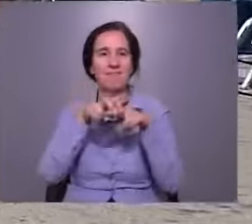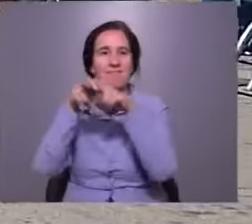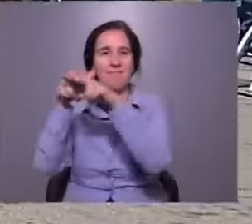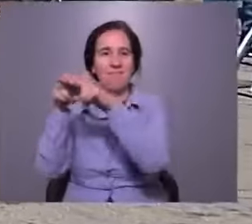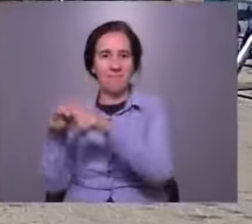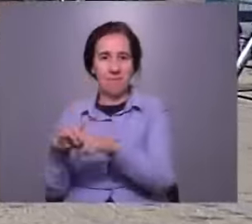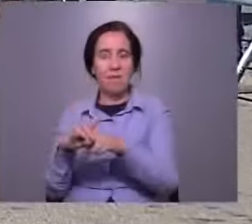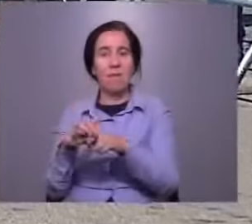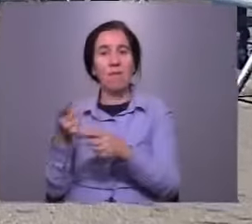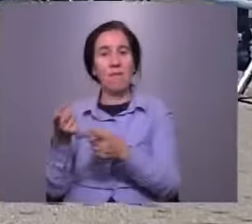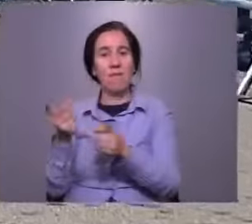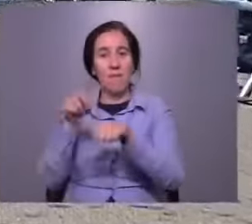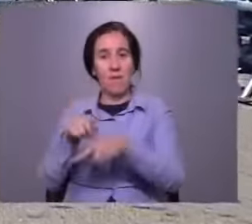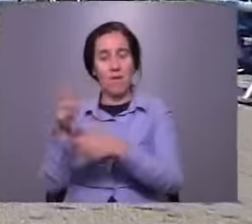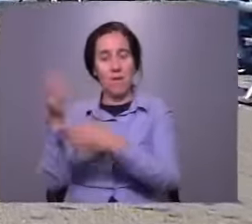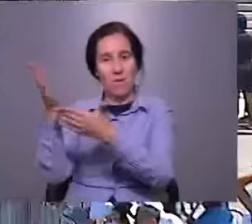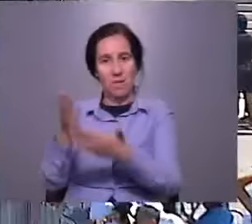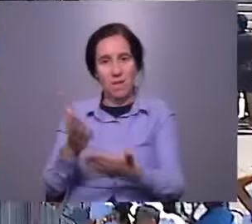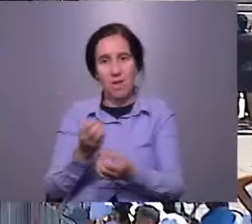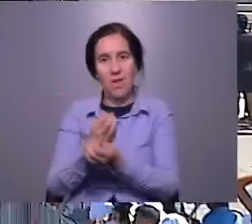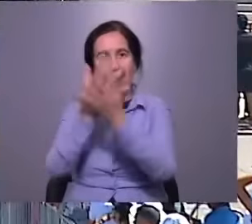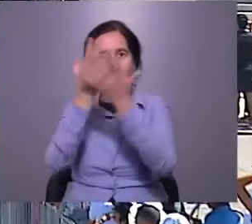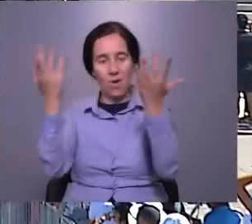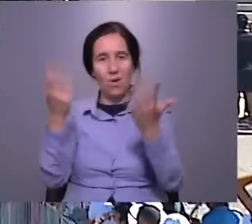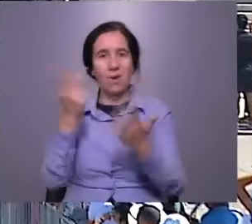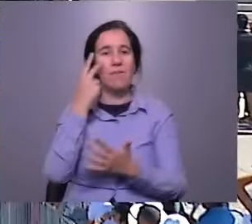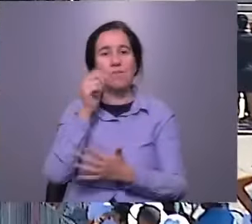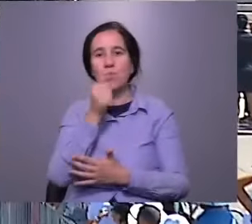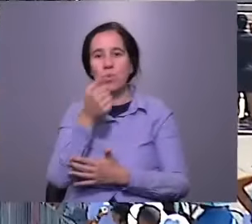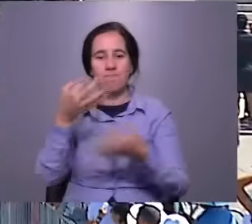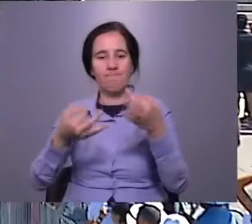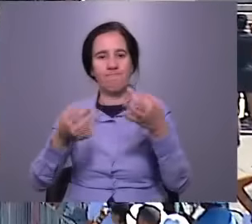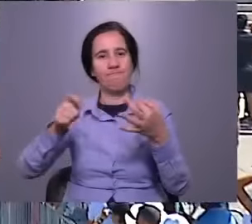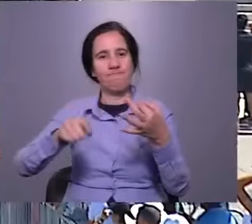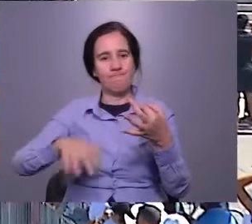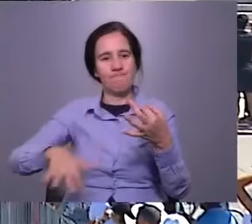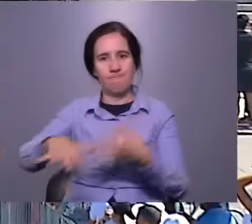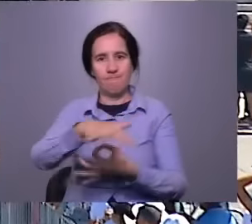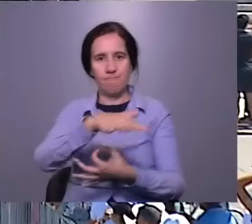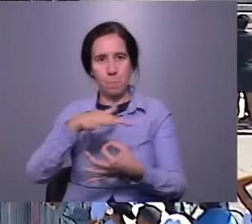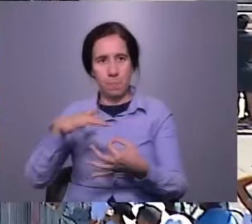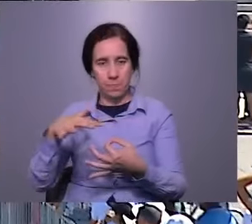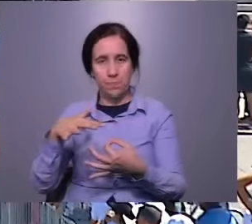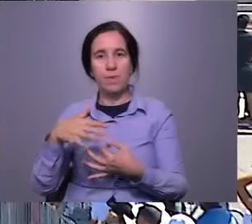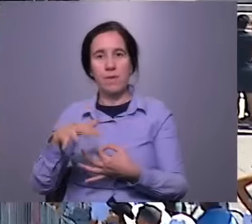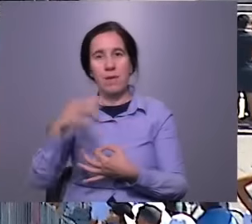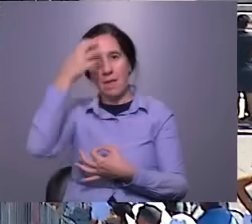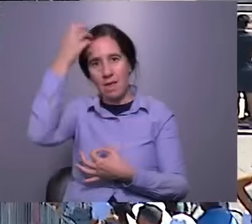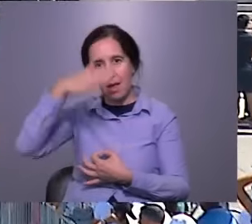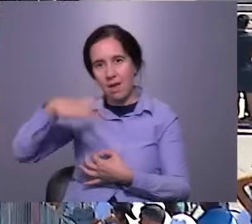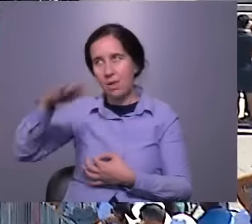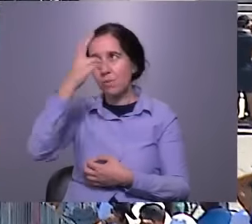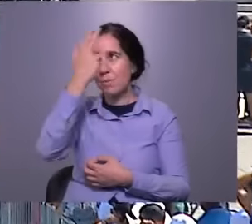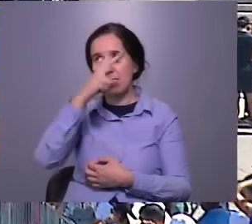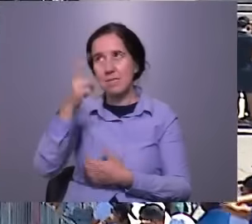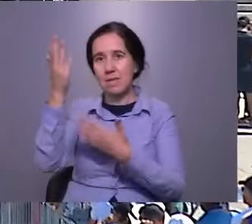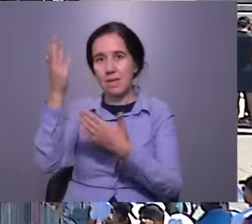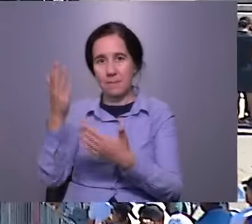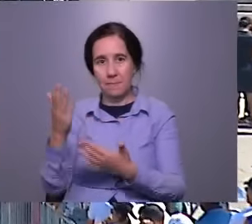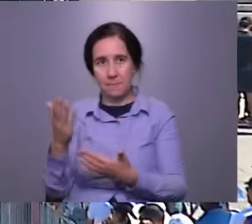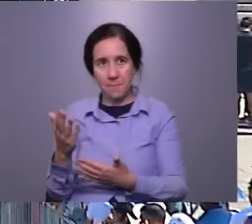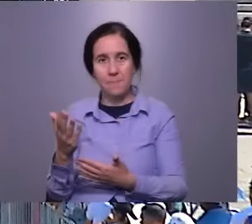sepultado. Ressuscitou ao terceiro dia, conforme as Escrituras, e subiu aos céus, onde está